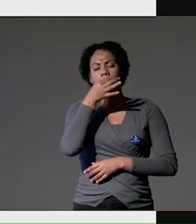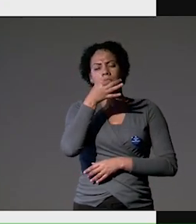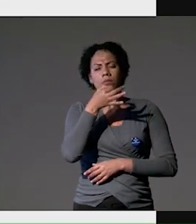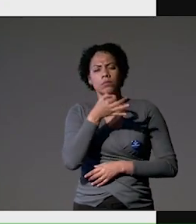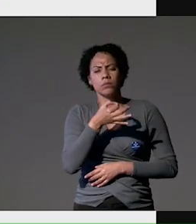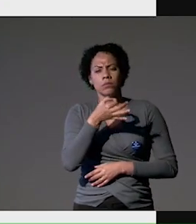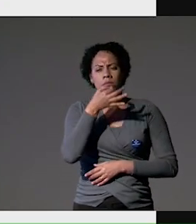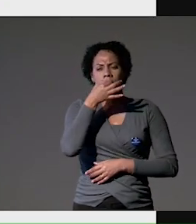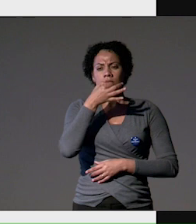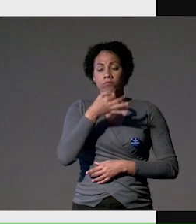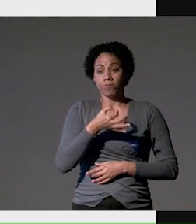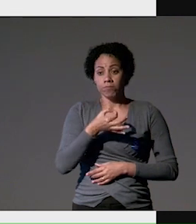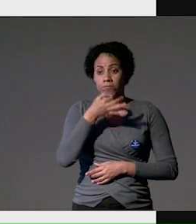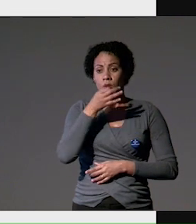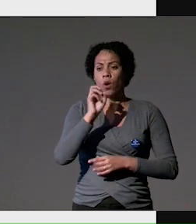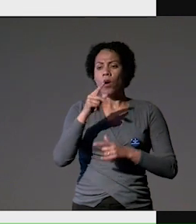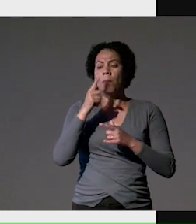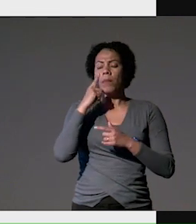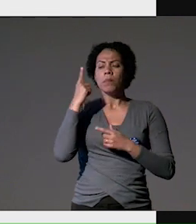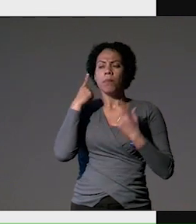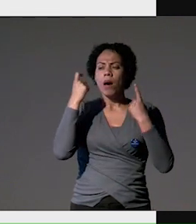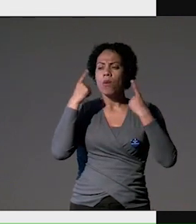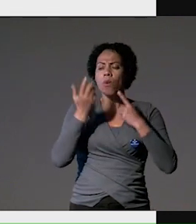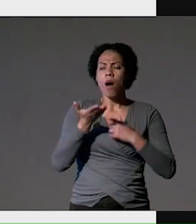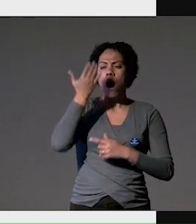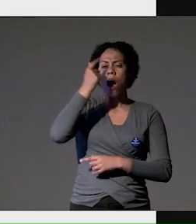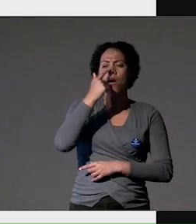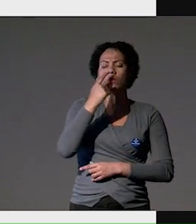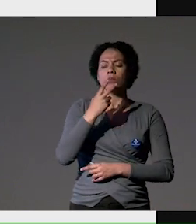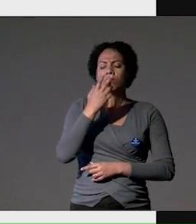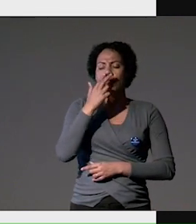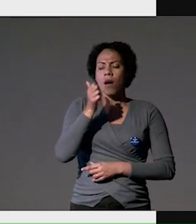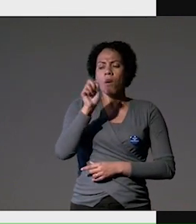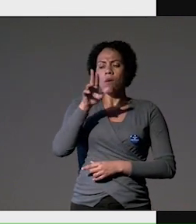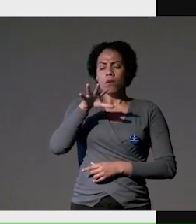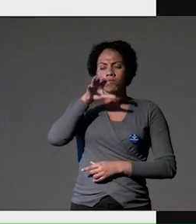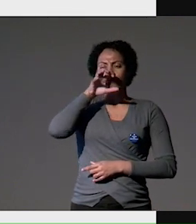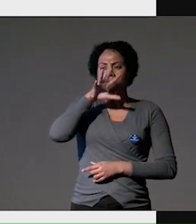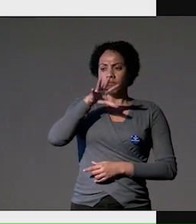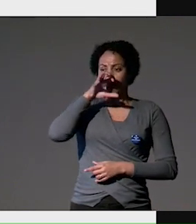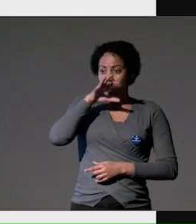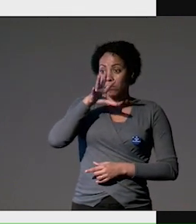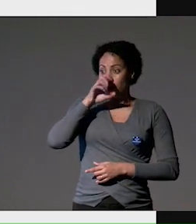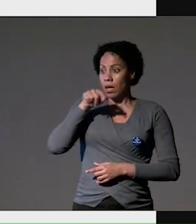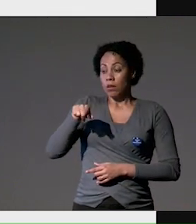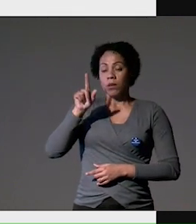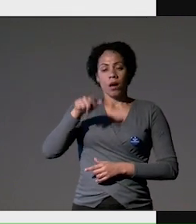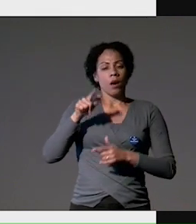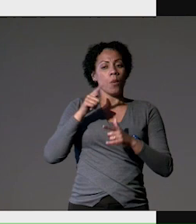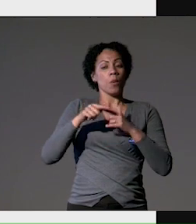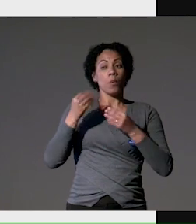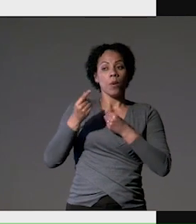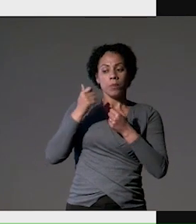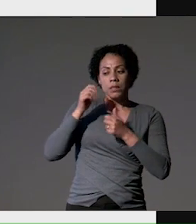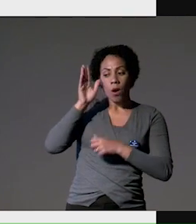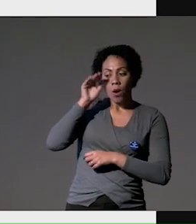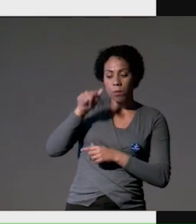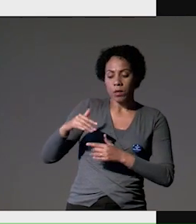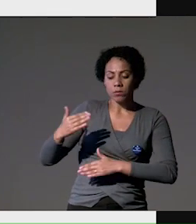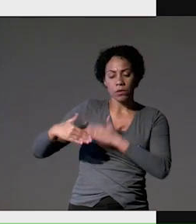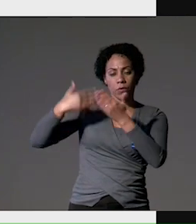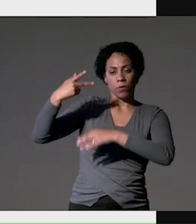respiratórias, esse é um outro assunto que eu gosto sempre de trazer, porque é uma das coisas mais gritantes no desenvolvimento de criança que a gente